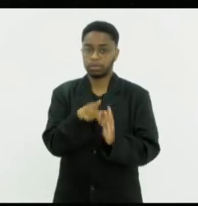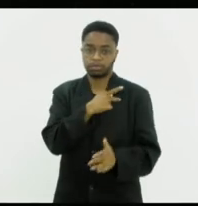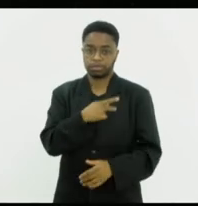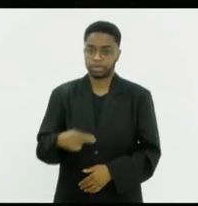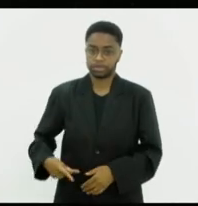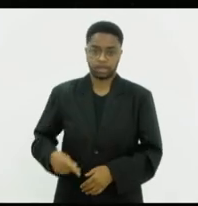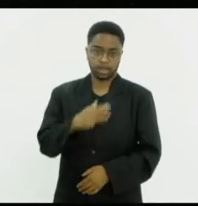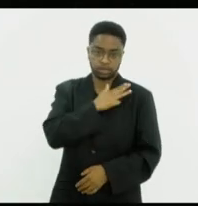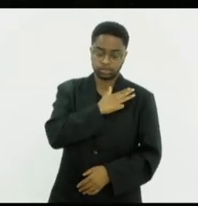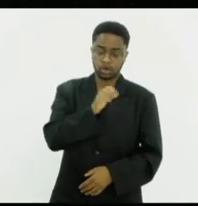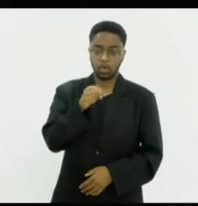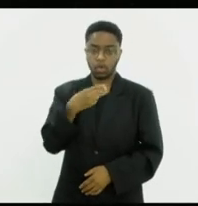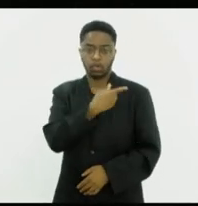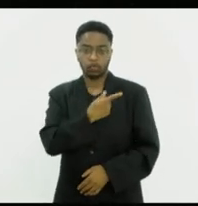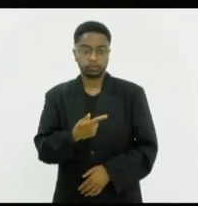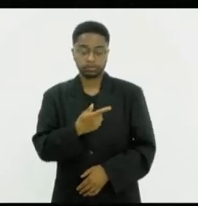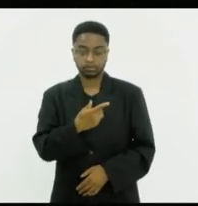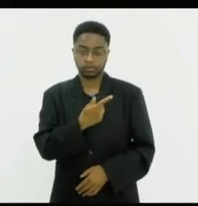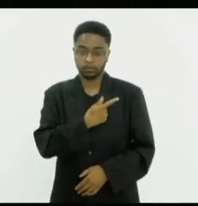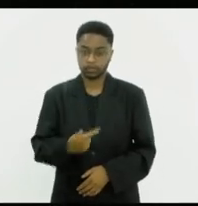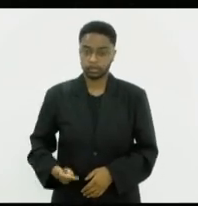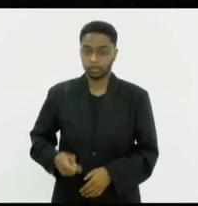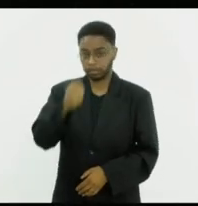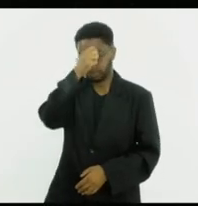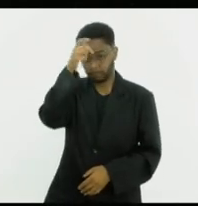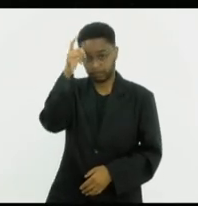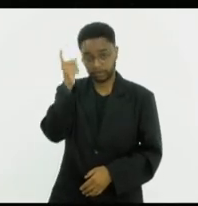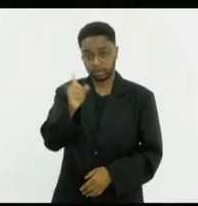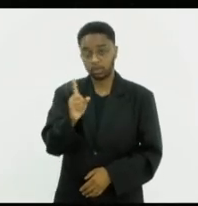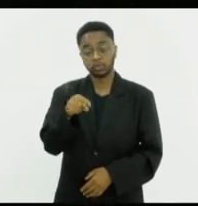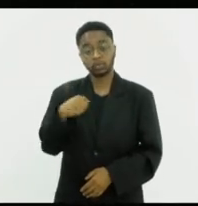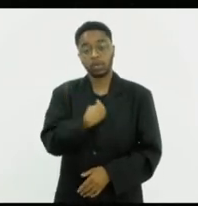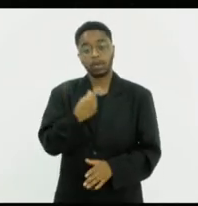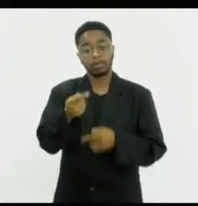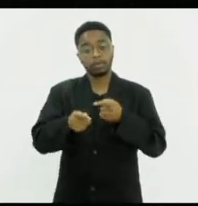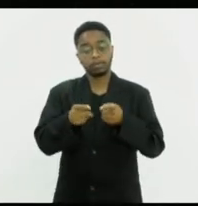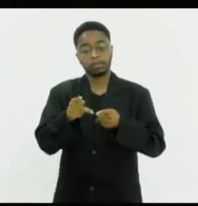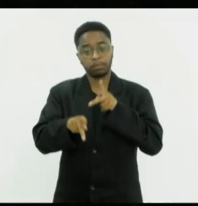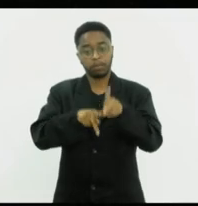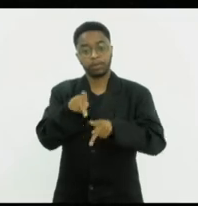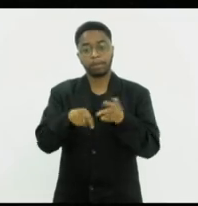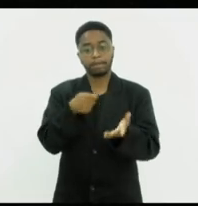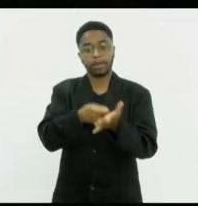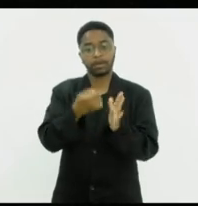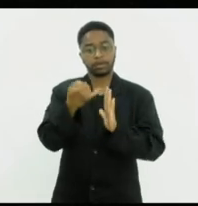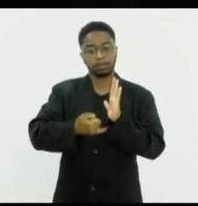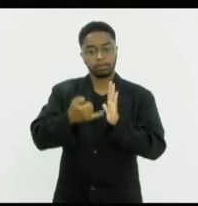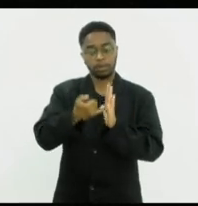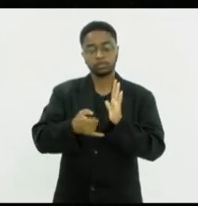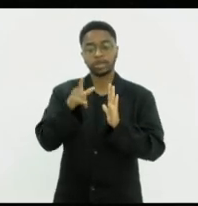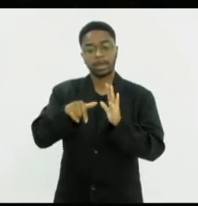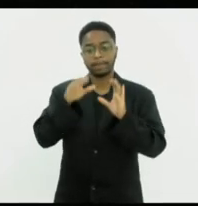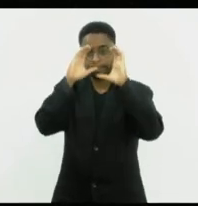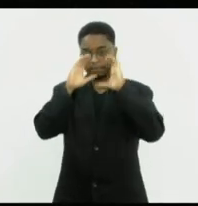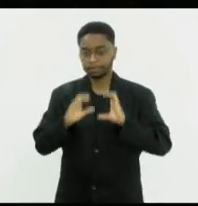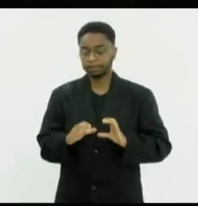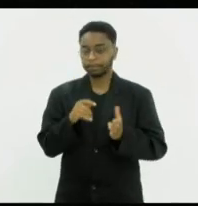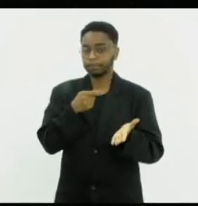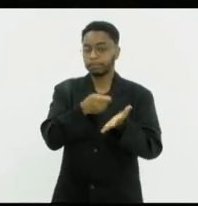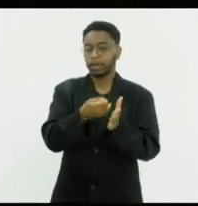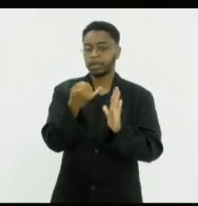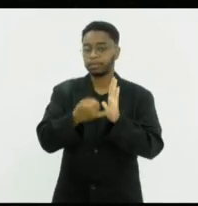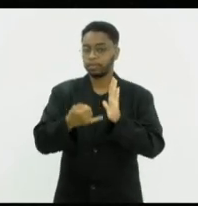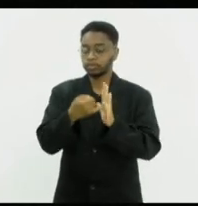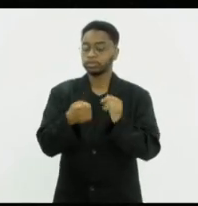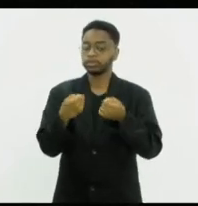República, não é o dinheiro do governador nem do prefeito. Esse dinheiro é nosso, que nós que pagamos impostos. É o dinheiro do cidadão que paga imposto que tem que